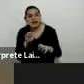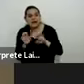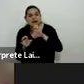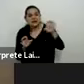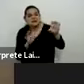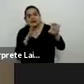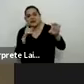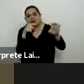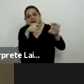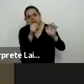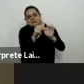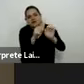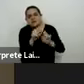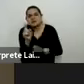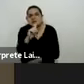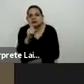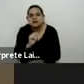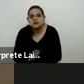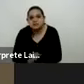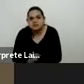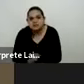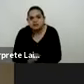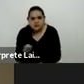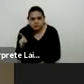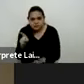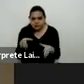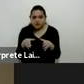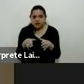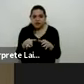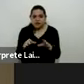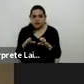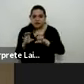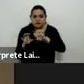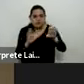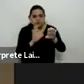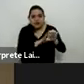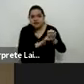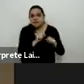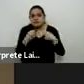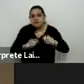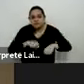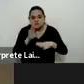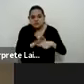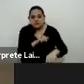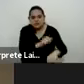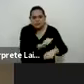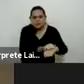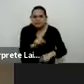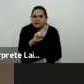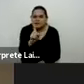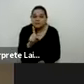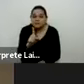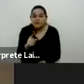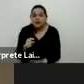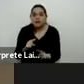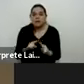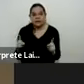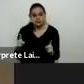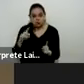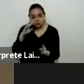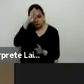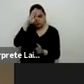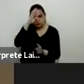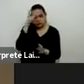é liberal keynesiana, não tem nada a ver com ser de esquerda. Então, sem querer, o Bolsonaro descobriu que ele, mesmo sendo